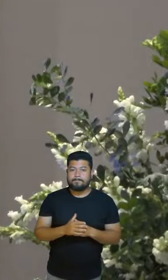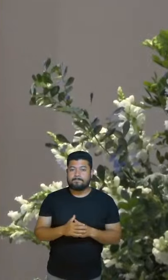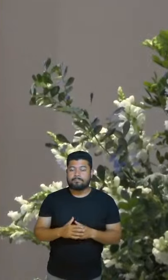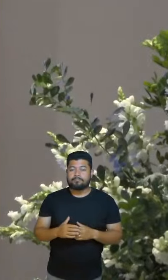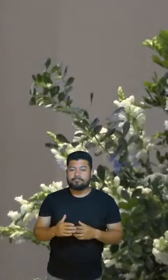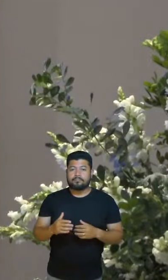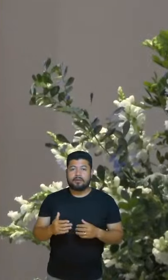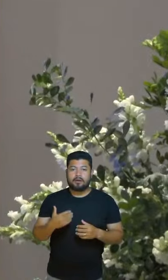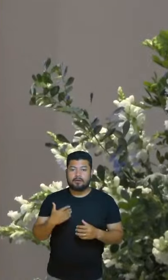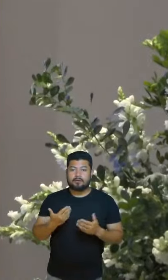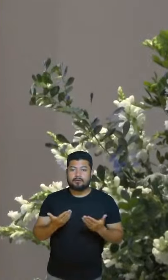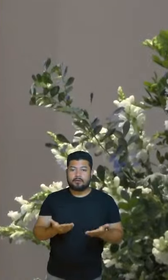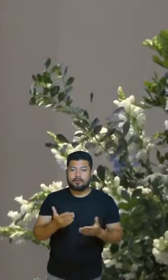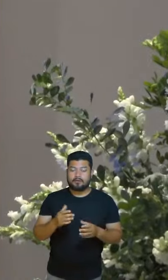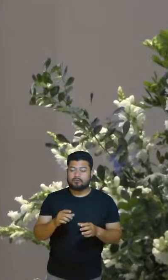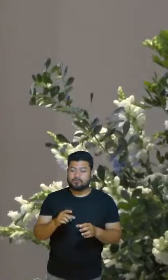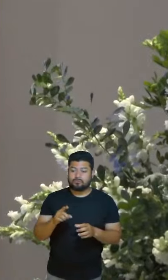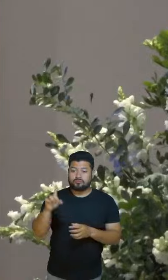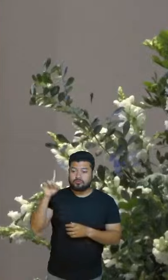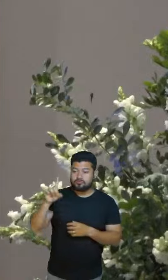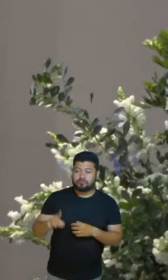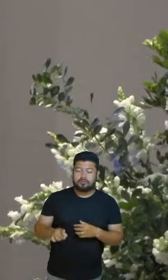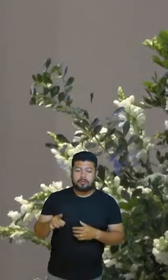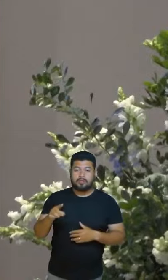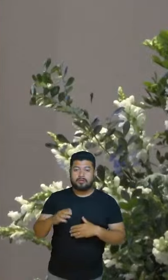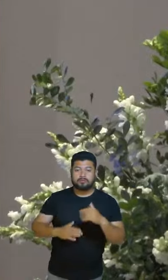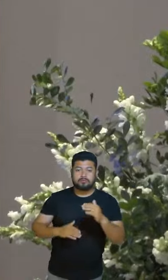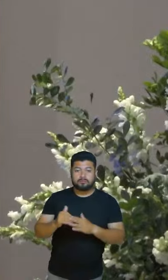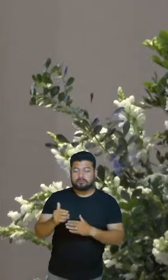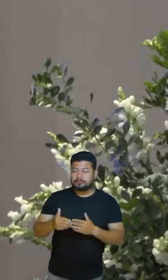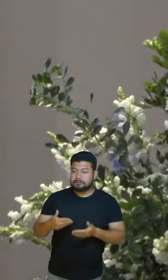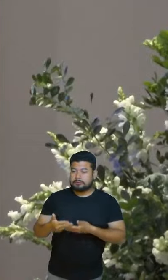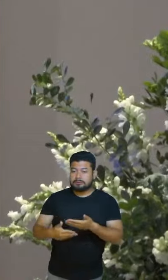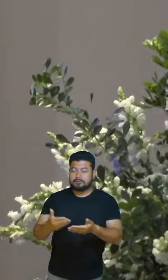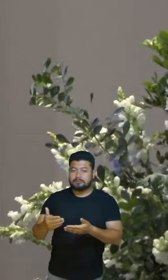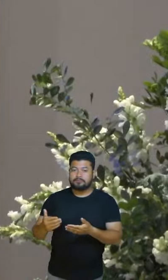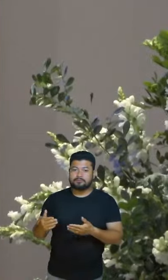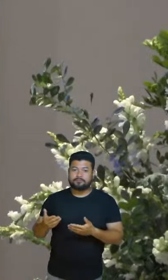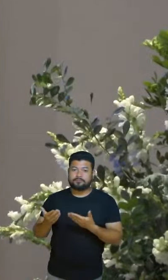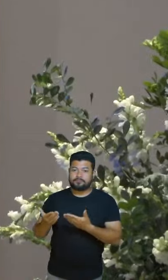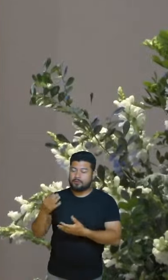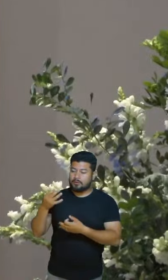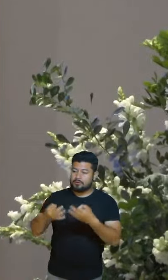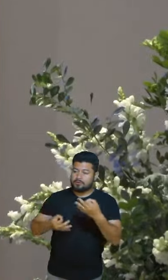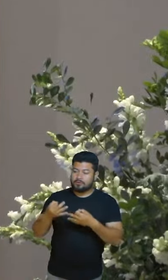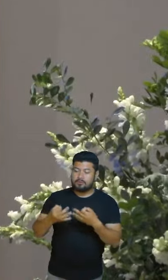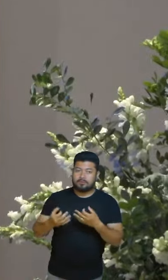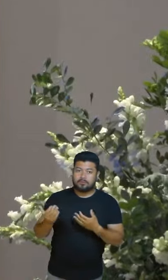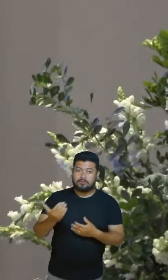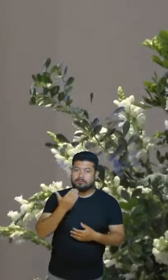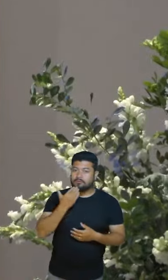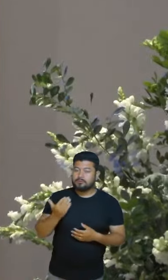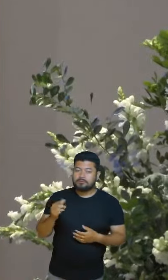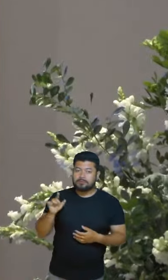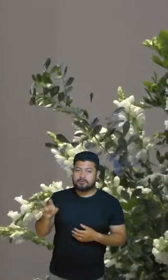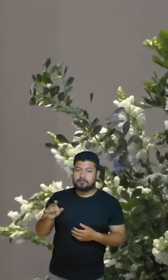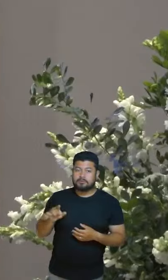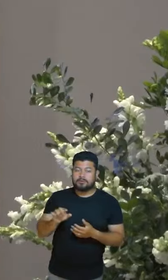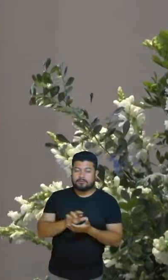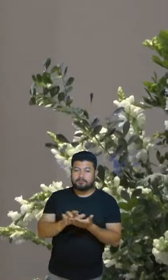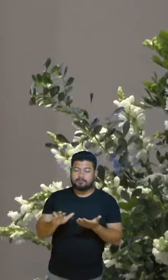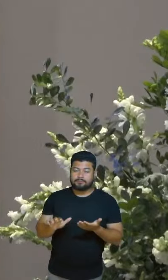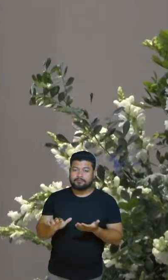processo o direito de ação o direito fundamental de trazer o judiciário a suas suas suas demandas